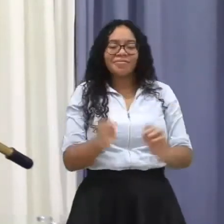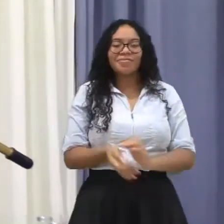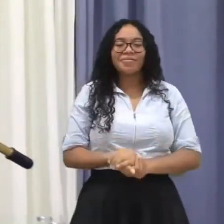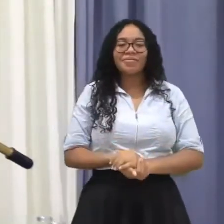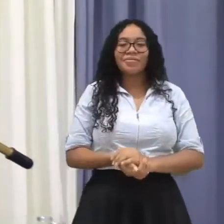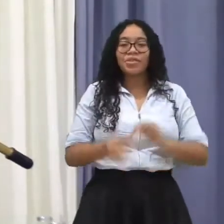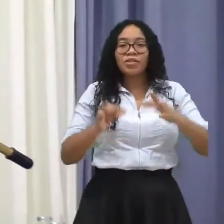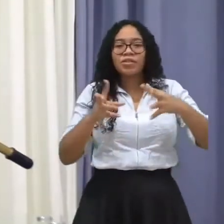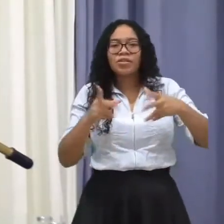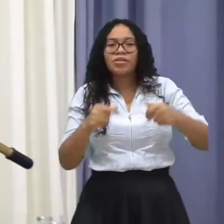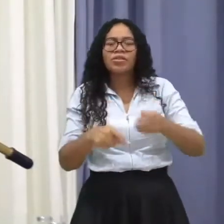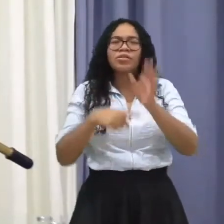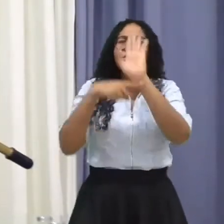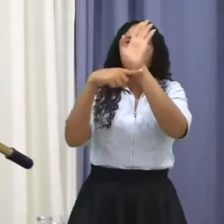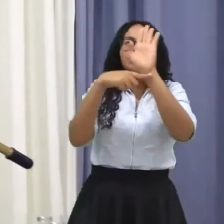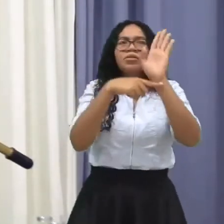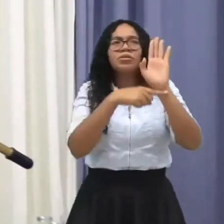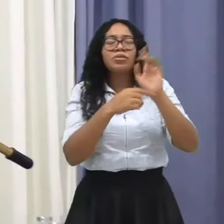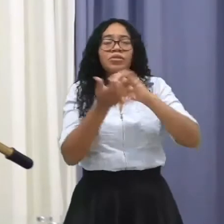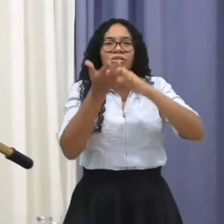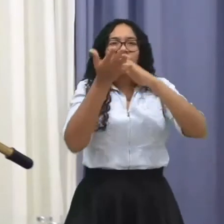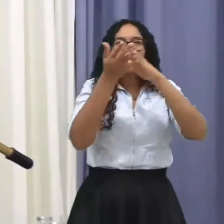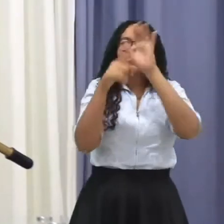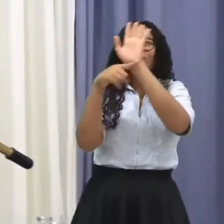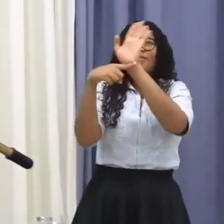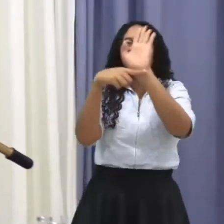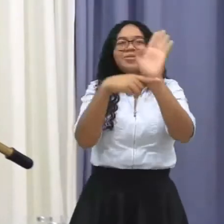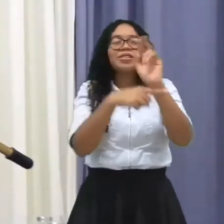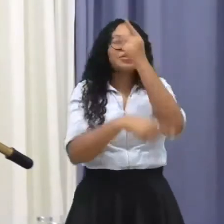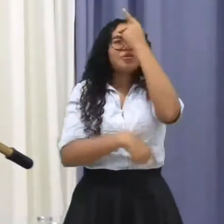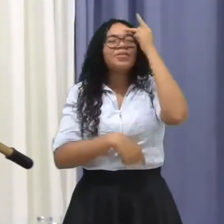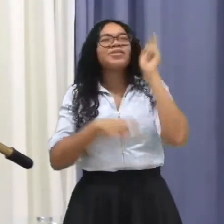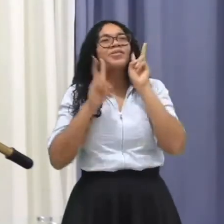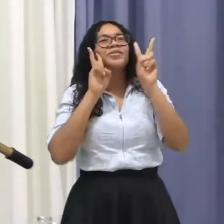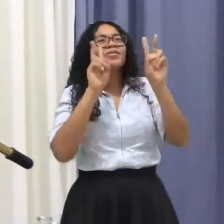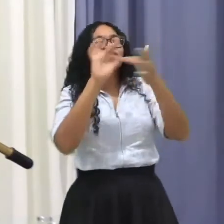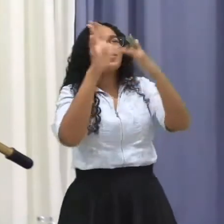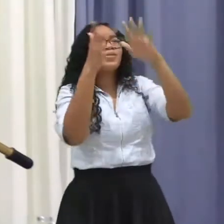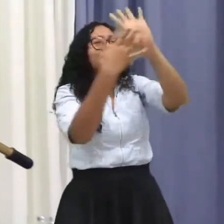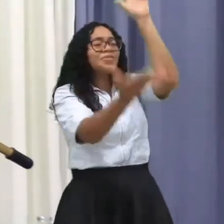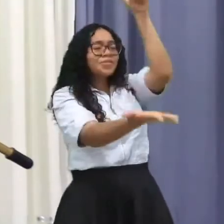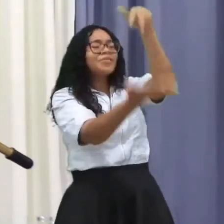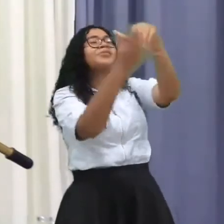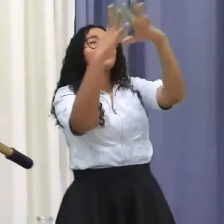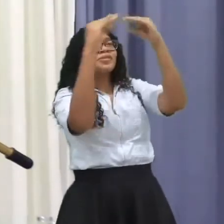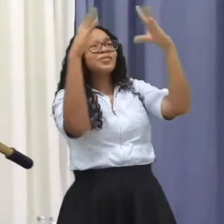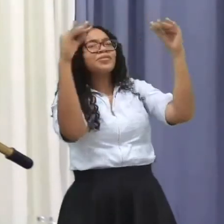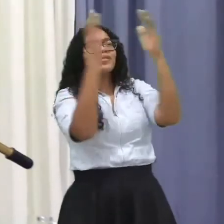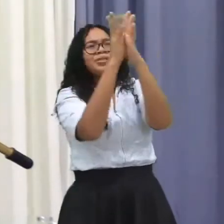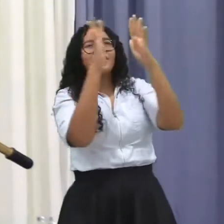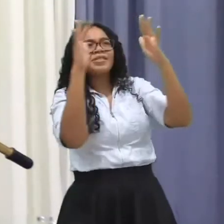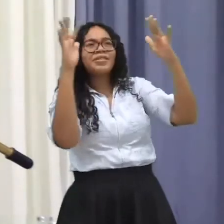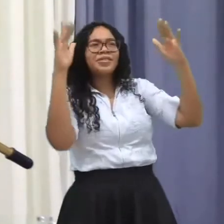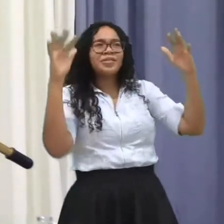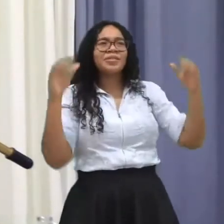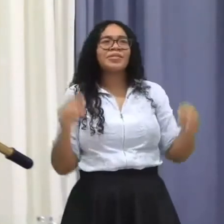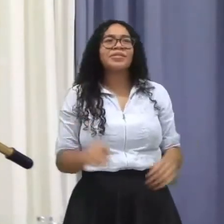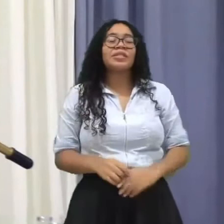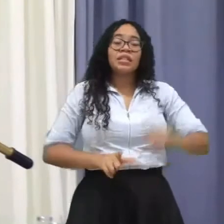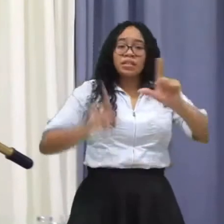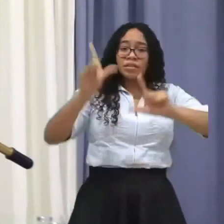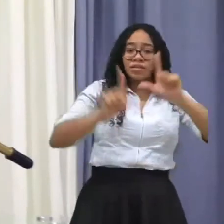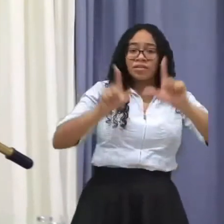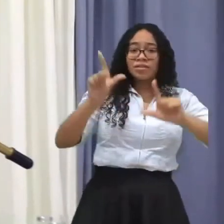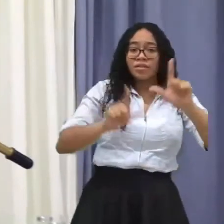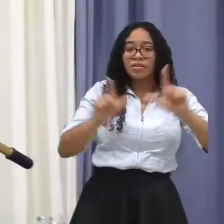estarão filmando, os celulares estarão vendo, as pessoas estarão vendo no celular, no tablet, na televisão em casa, vai